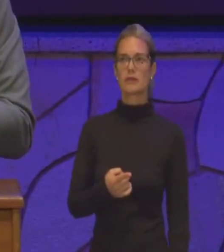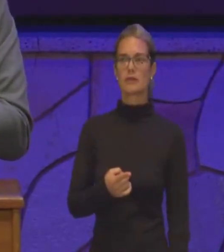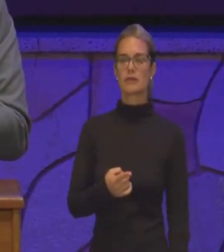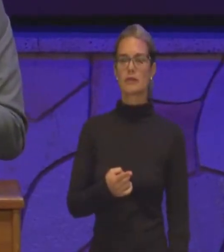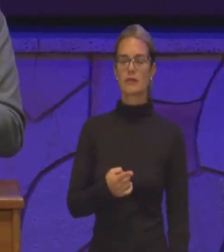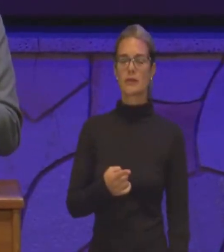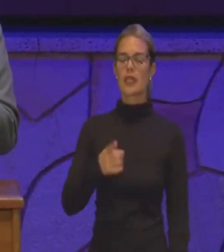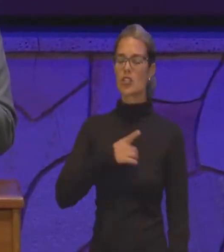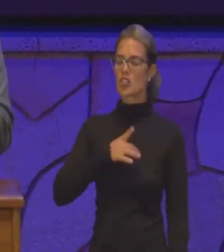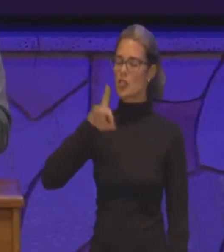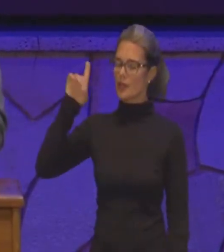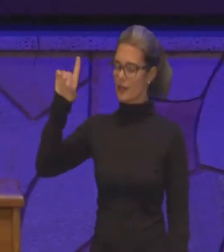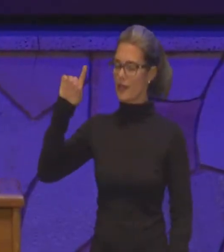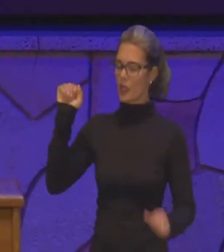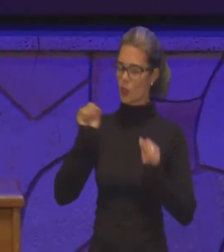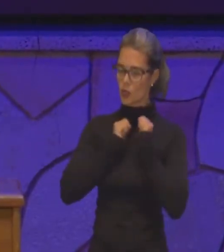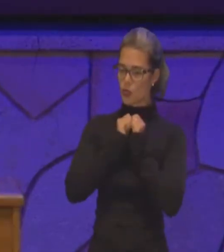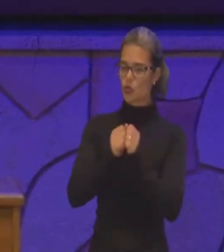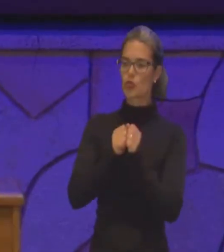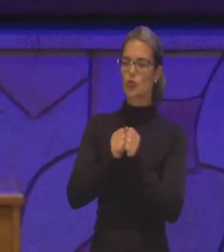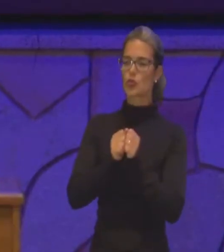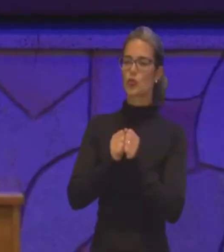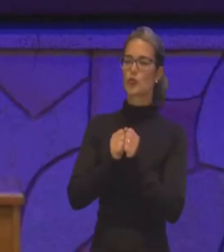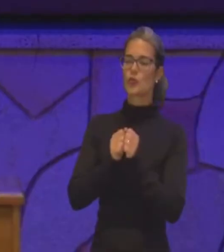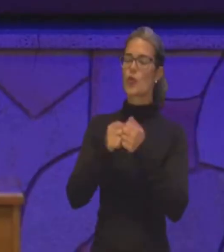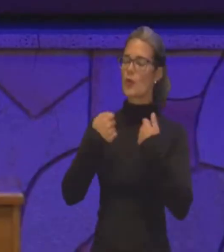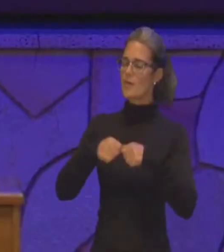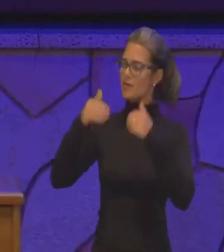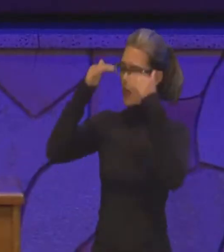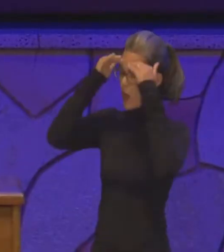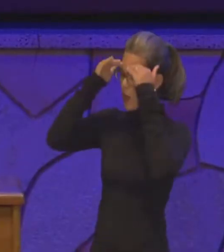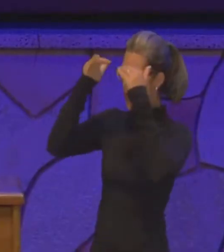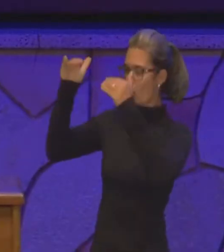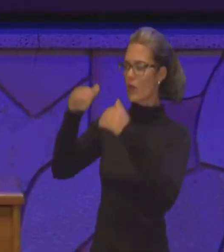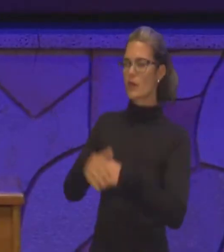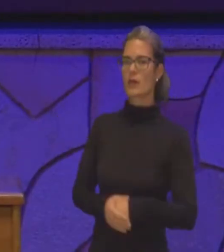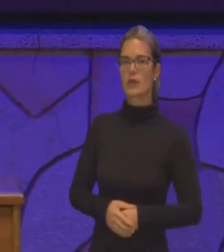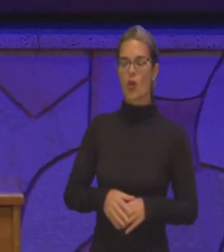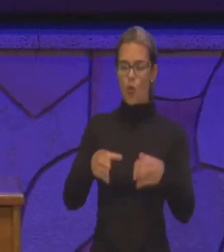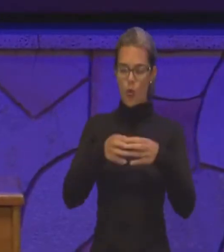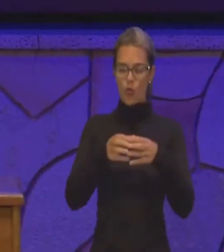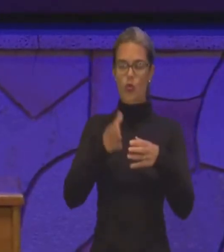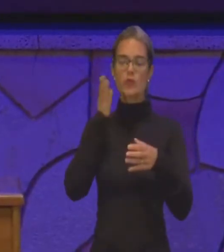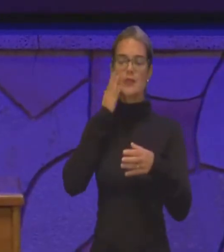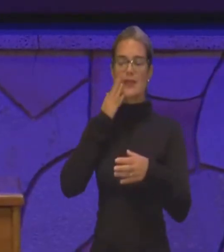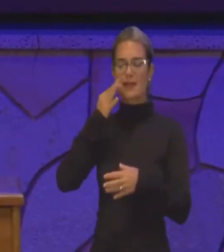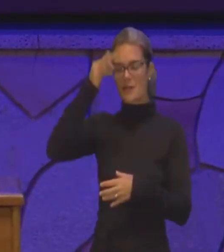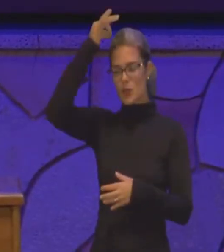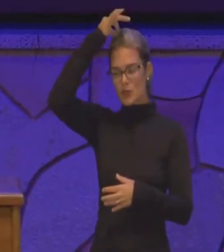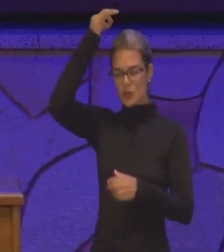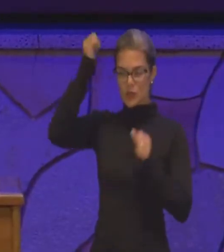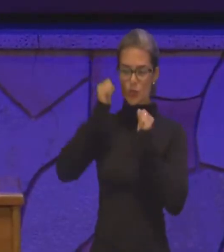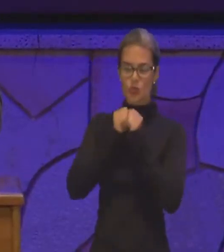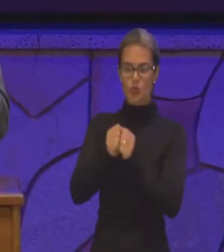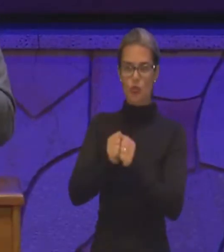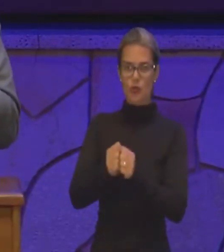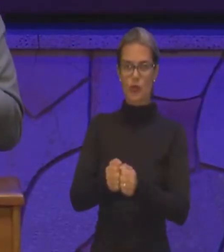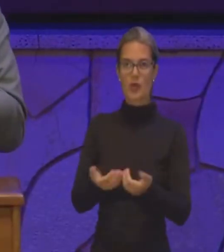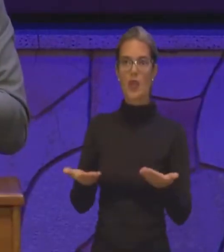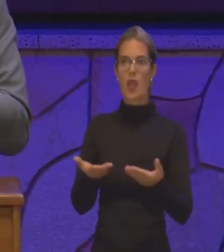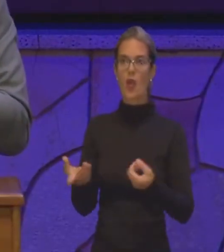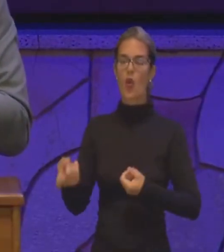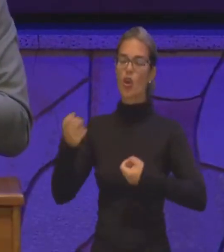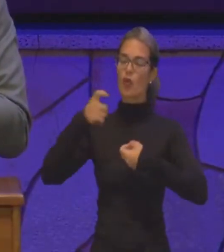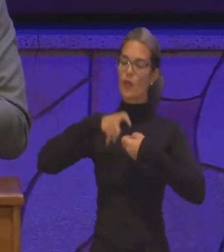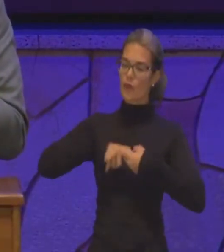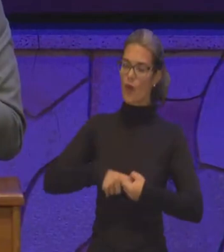tinham a presença do Espírito Santo. E agora eu volto ao início